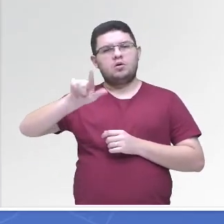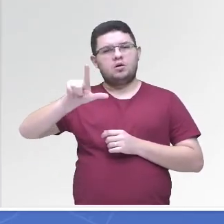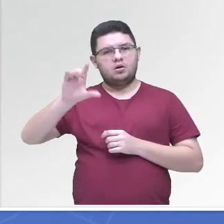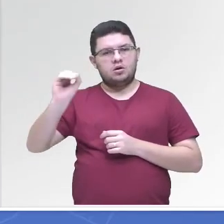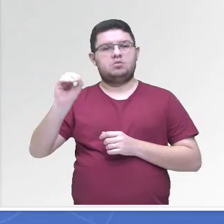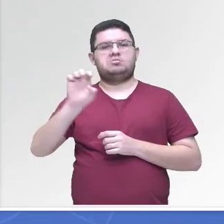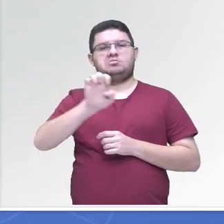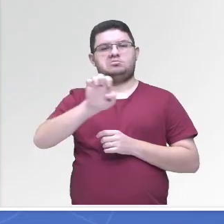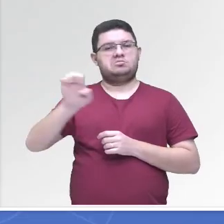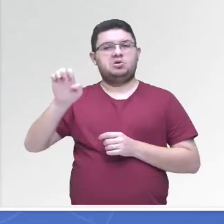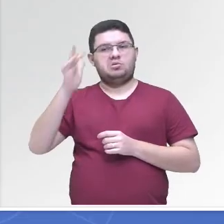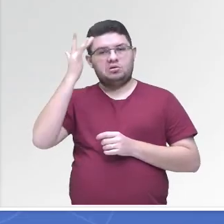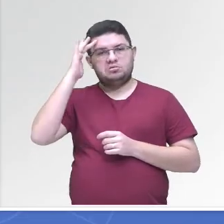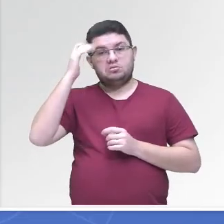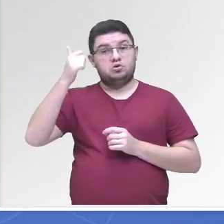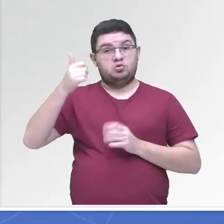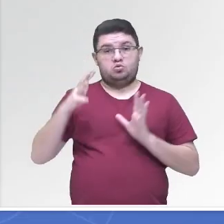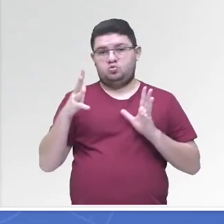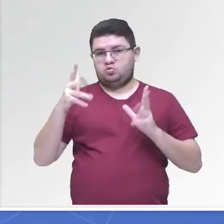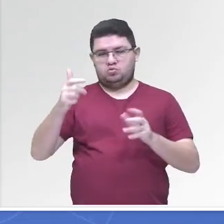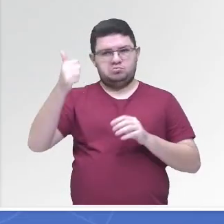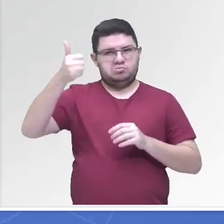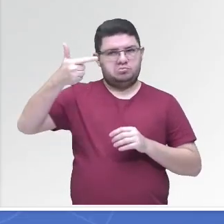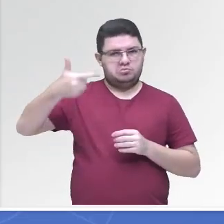na segunda é a letra E.